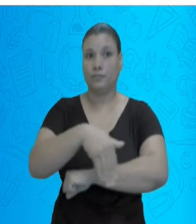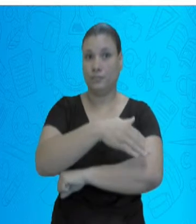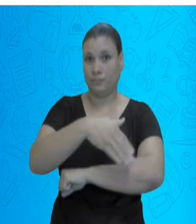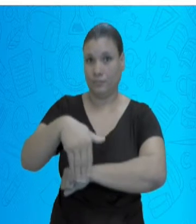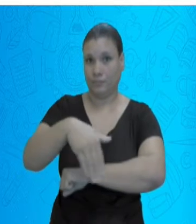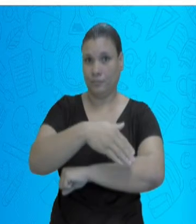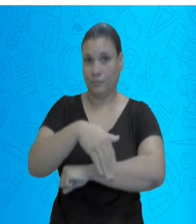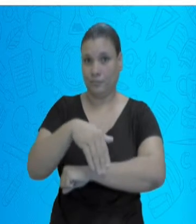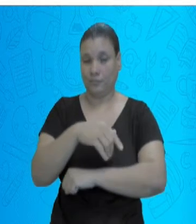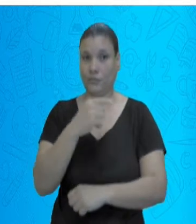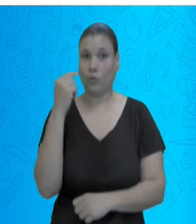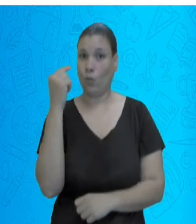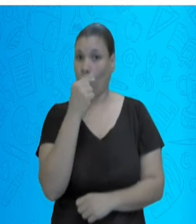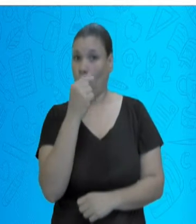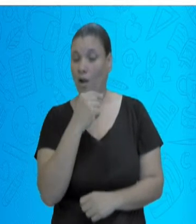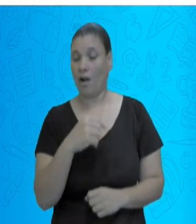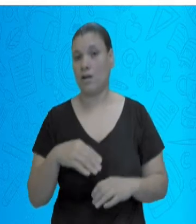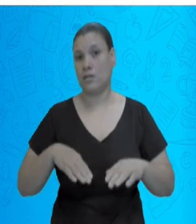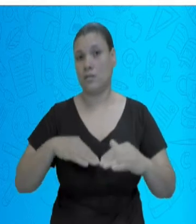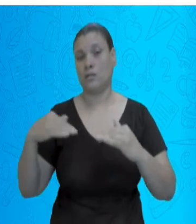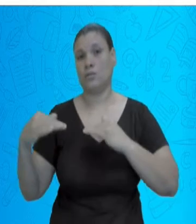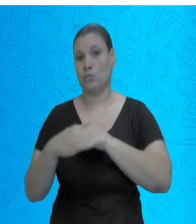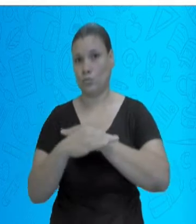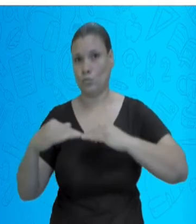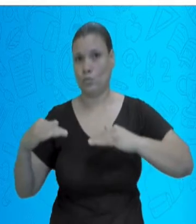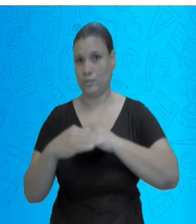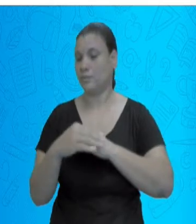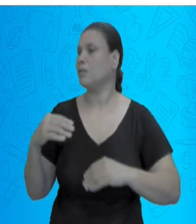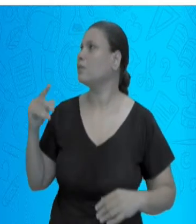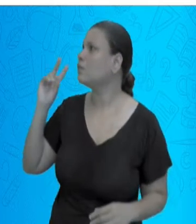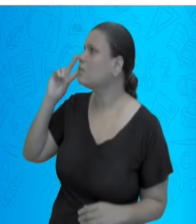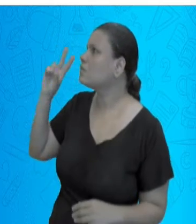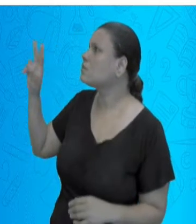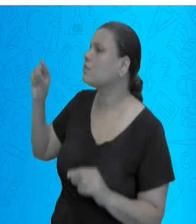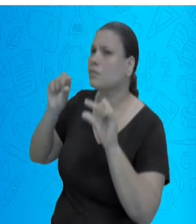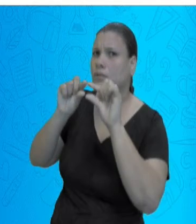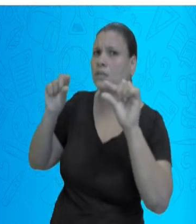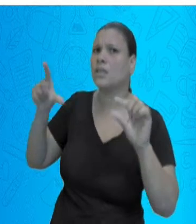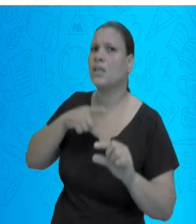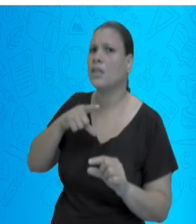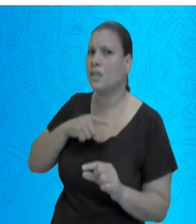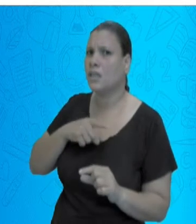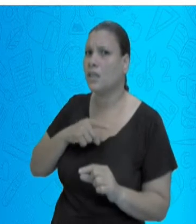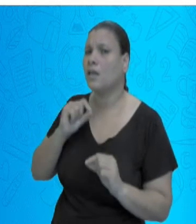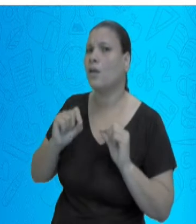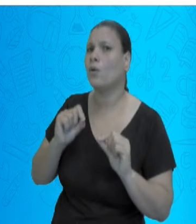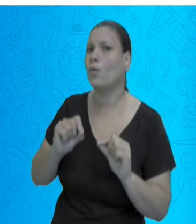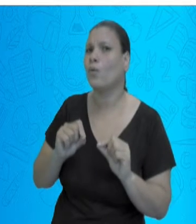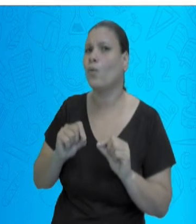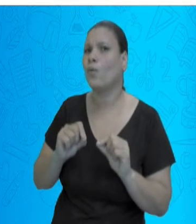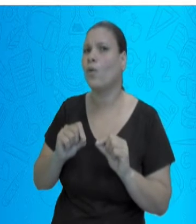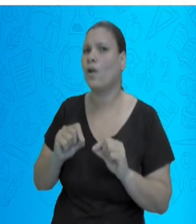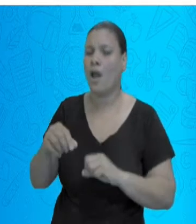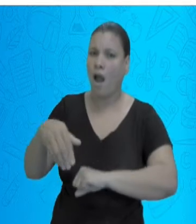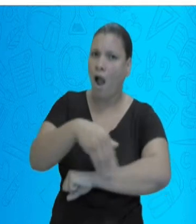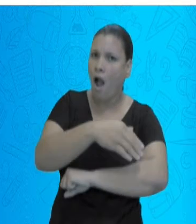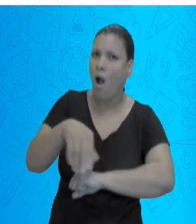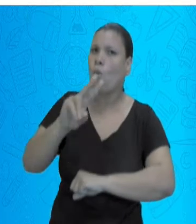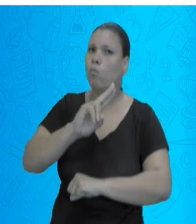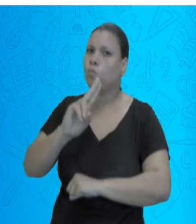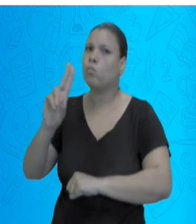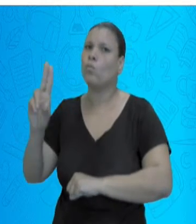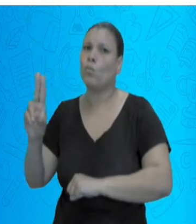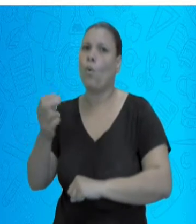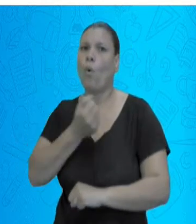Moraes, no número 711, no centro. É aberto a todos e recebe